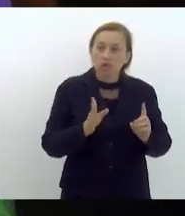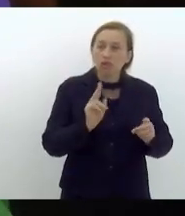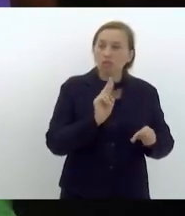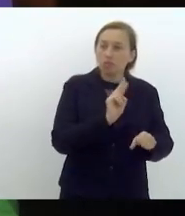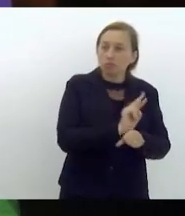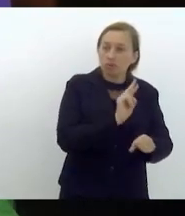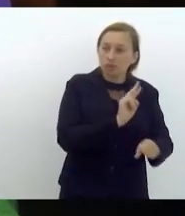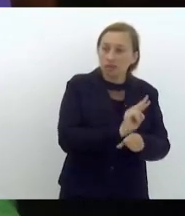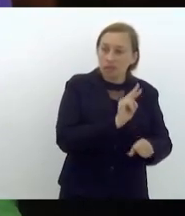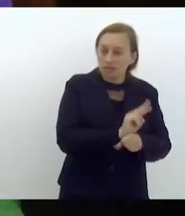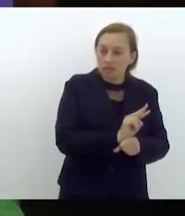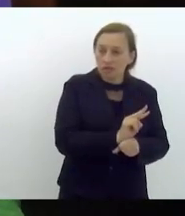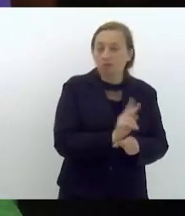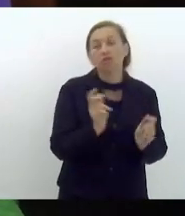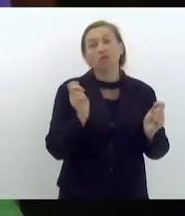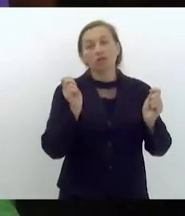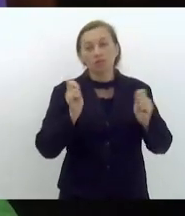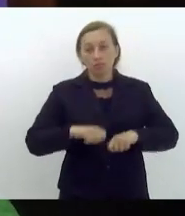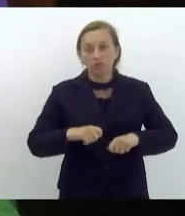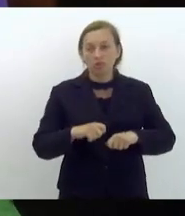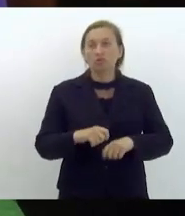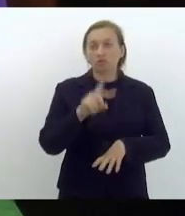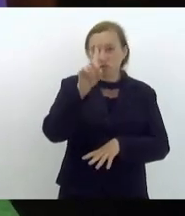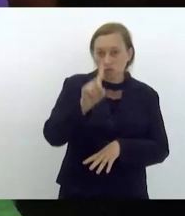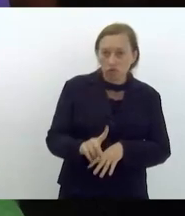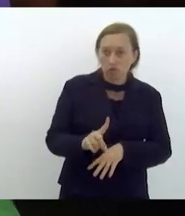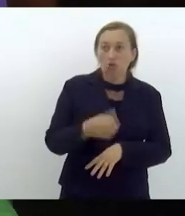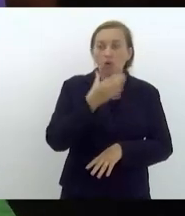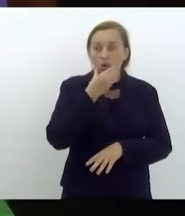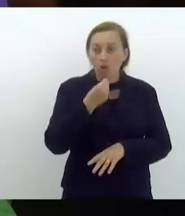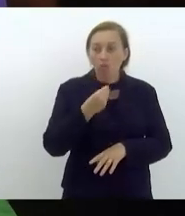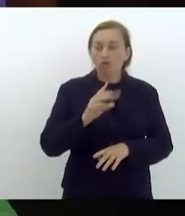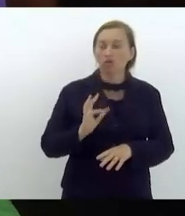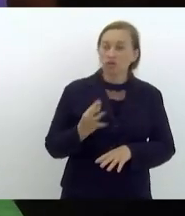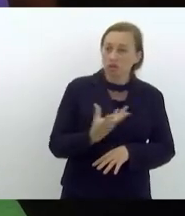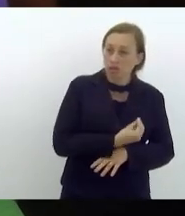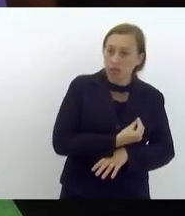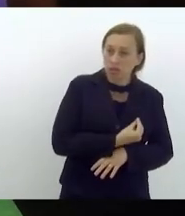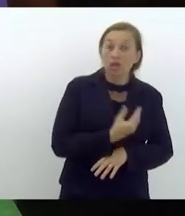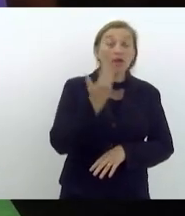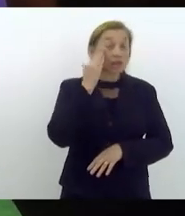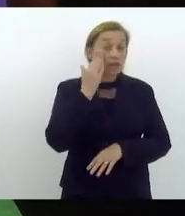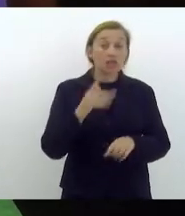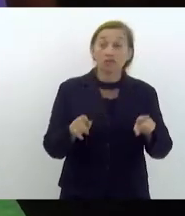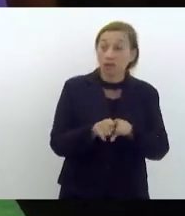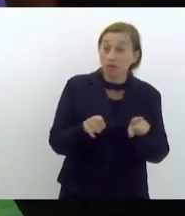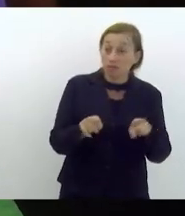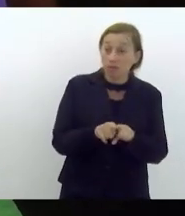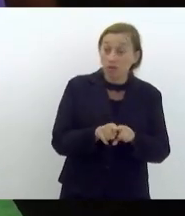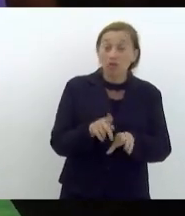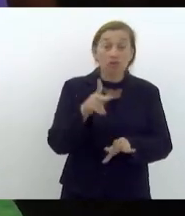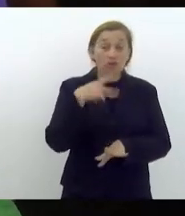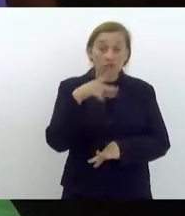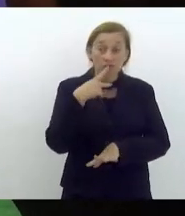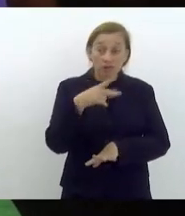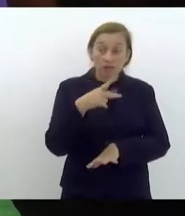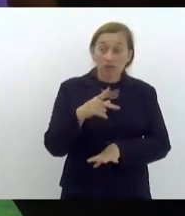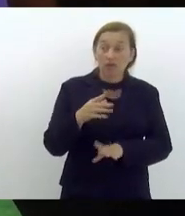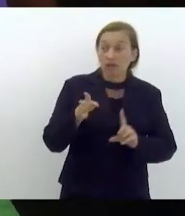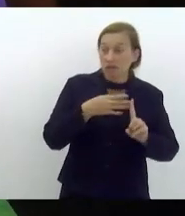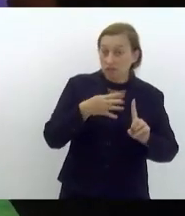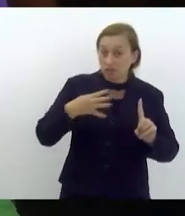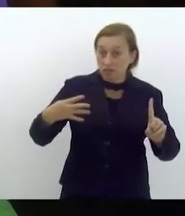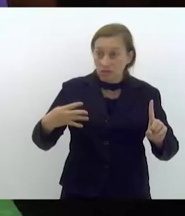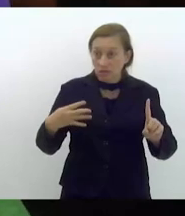a possibilidade de os direitos dos homens TRANS e entender também que quando falamos de